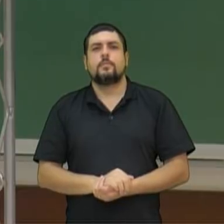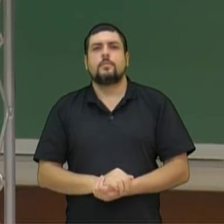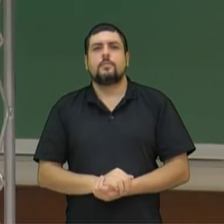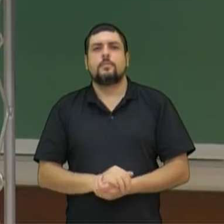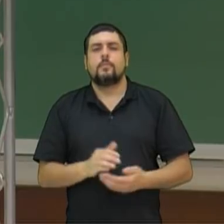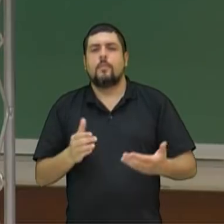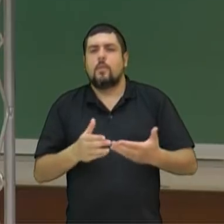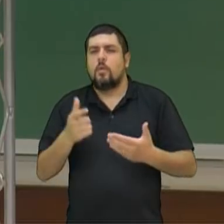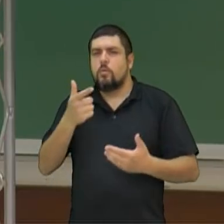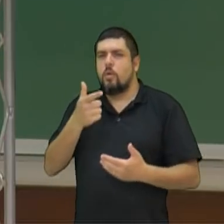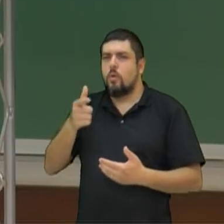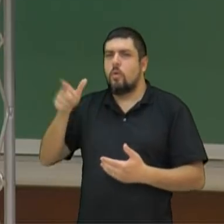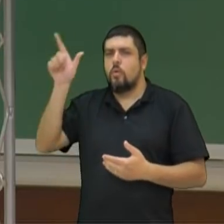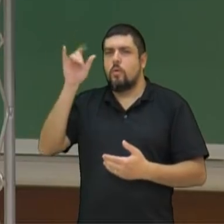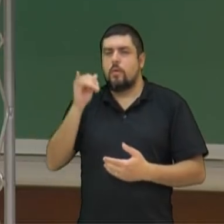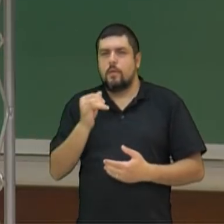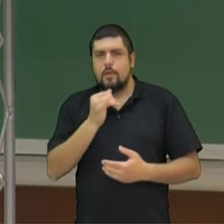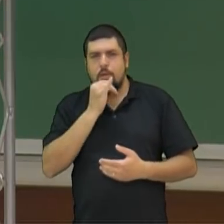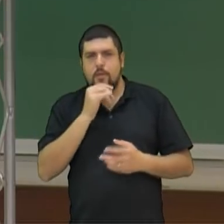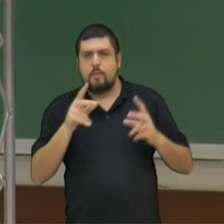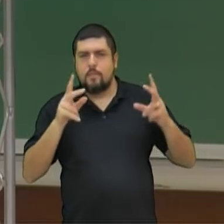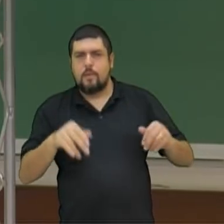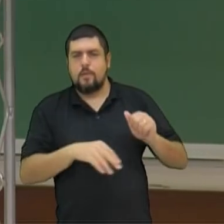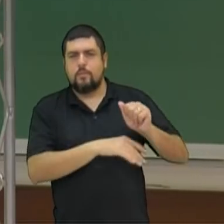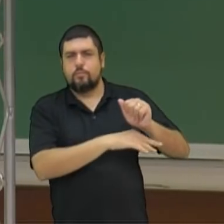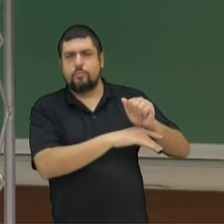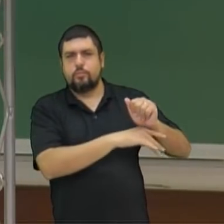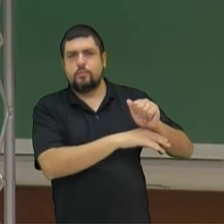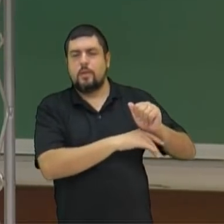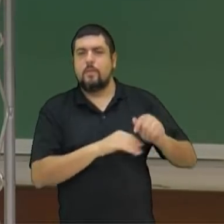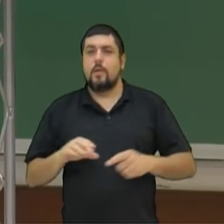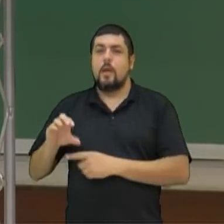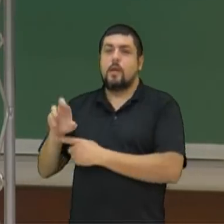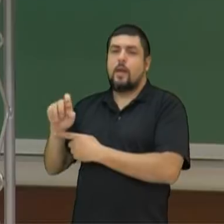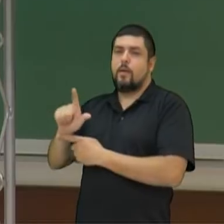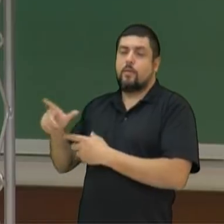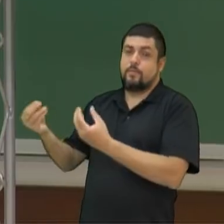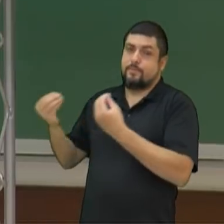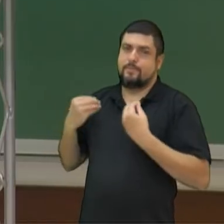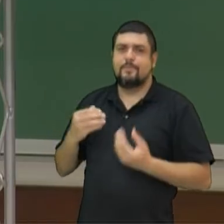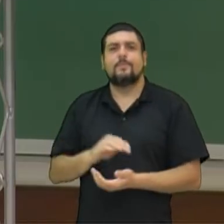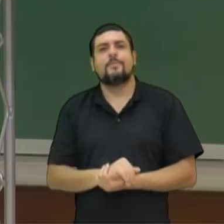exemplos, igualzinho os slides de ácido, né? Presente da tia Carol. Vamos lá.